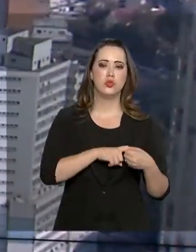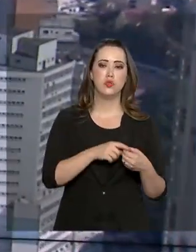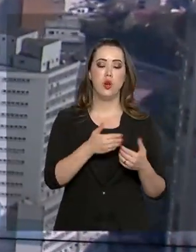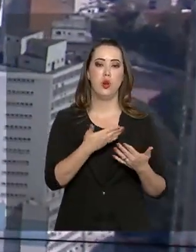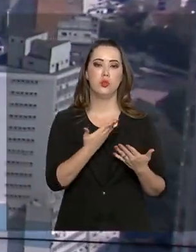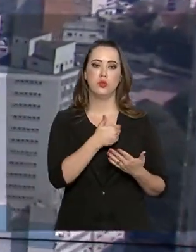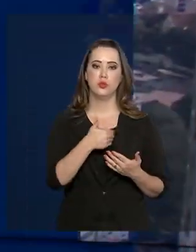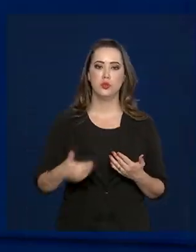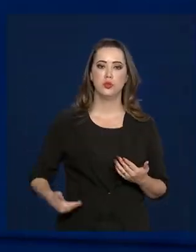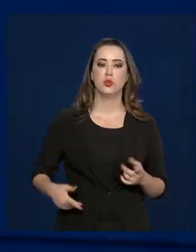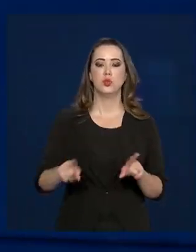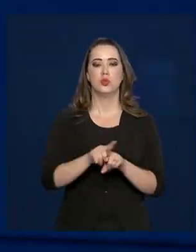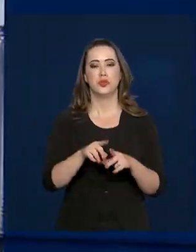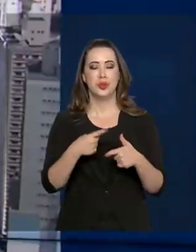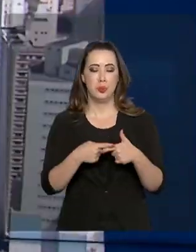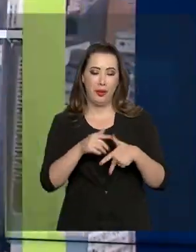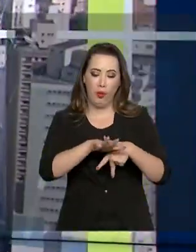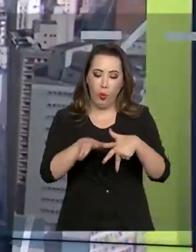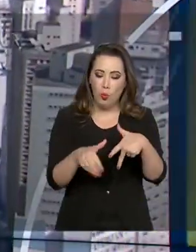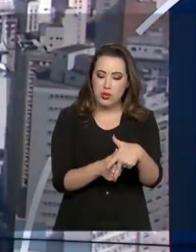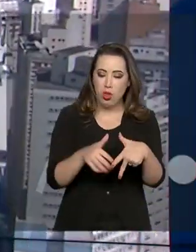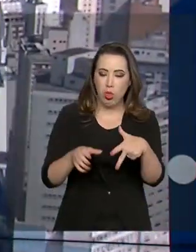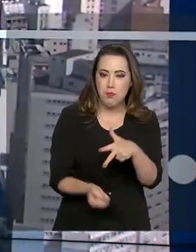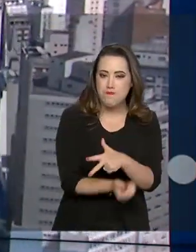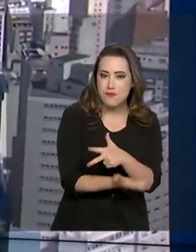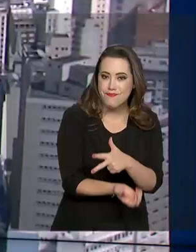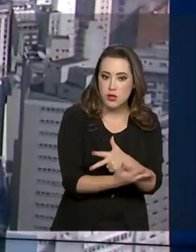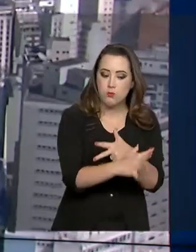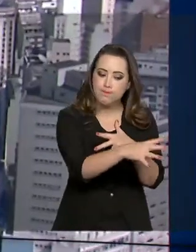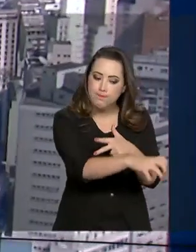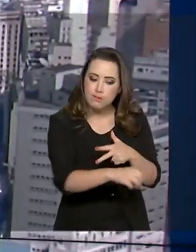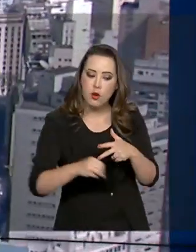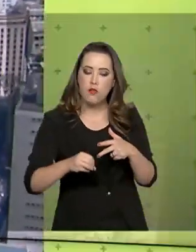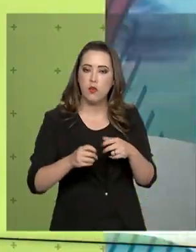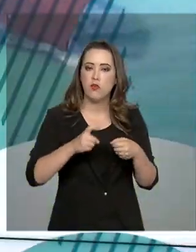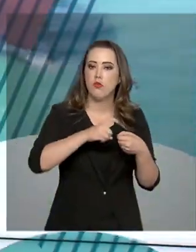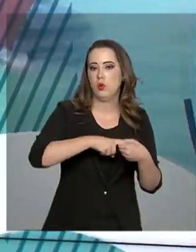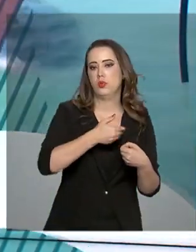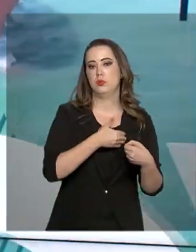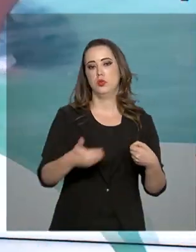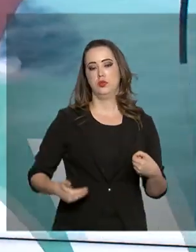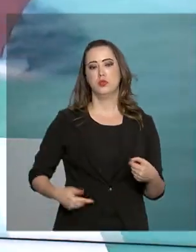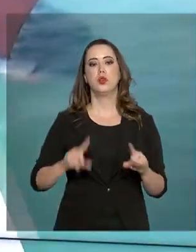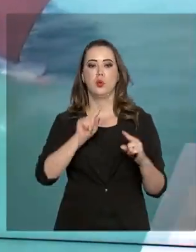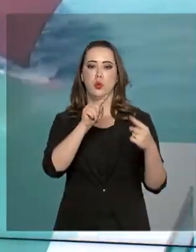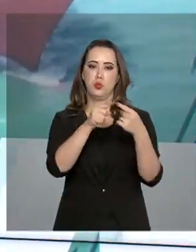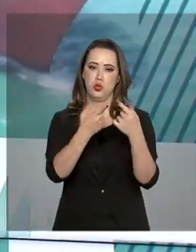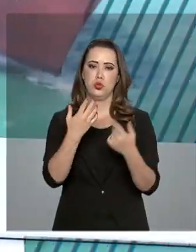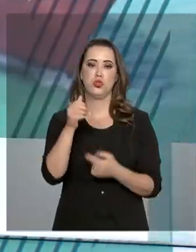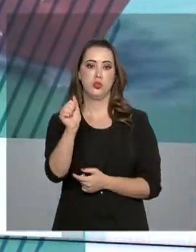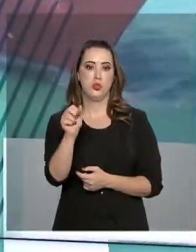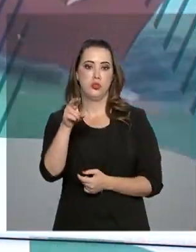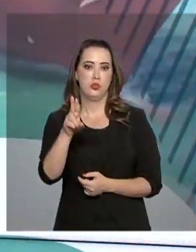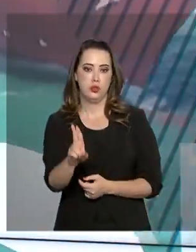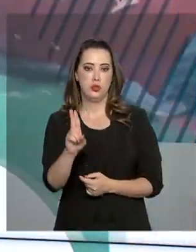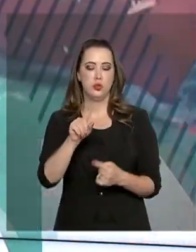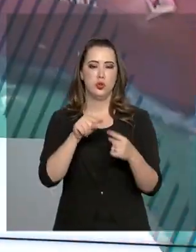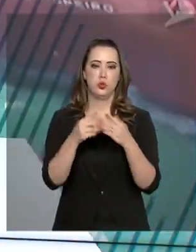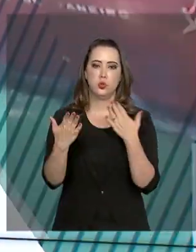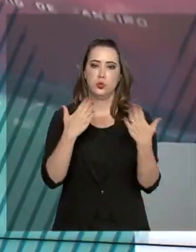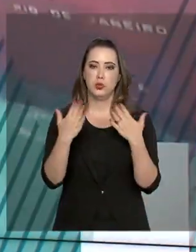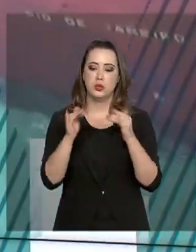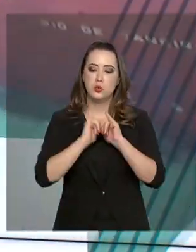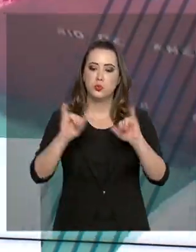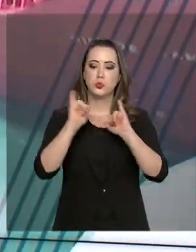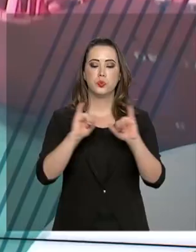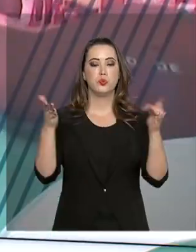públicos pela corrupção esta foi uma das principais missões da advocacia geral da união a gpu de acordo com balanço divulgado